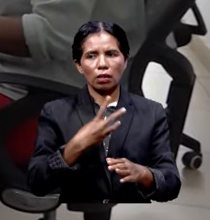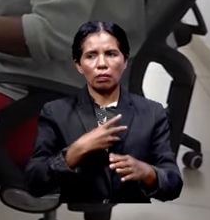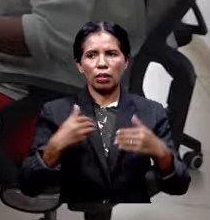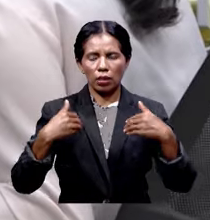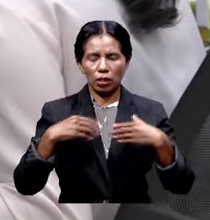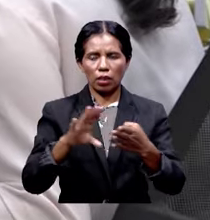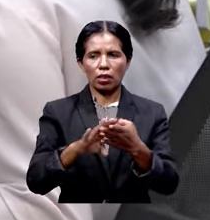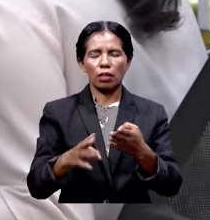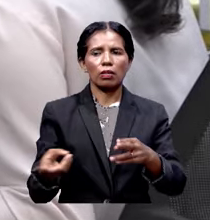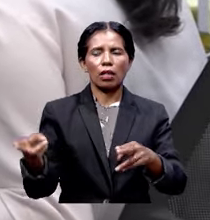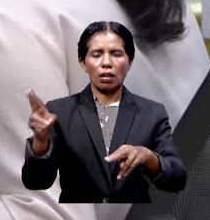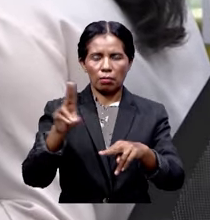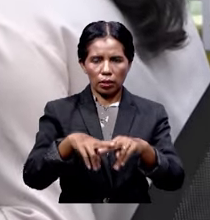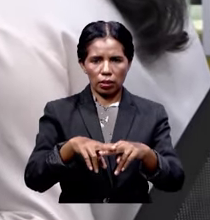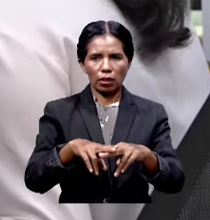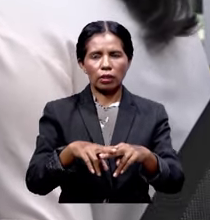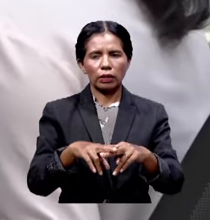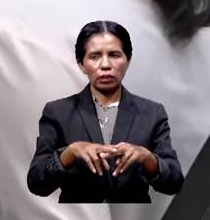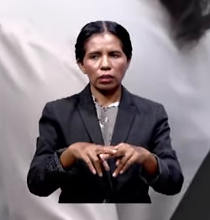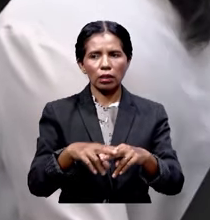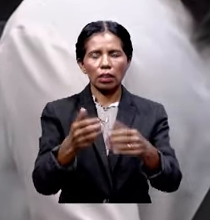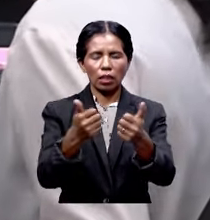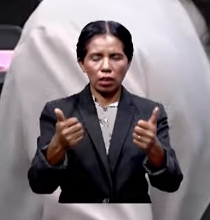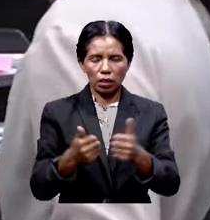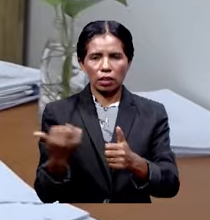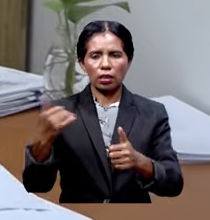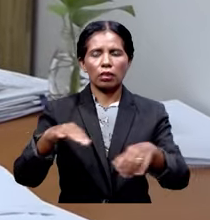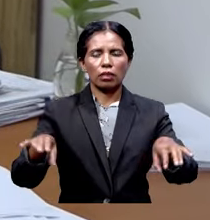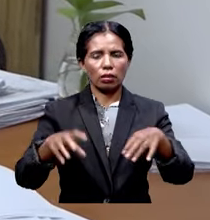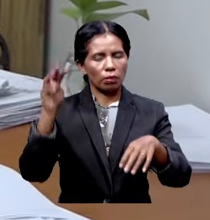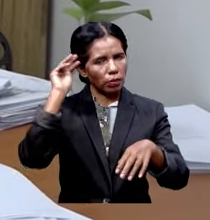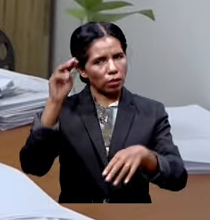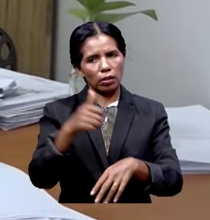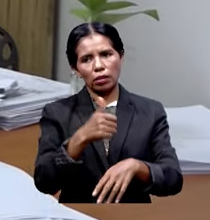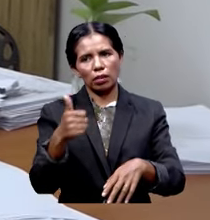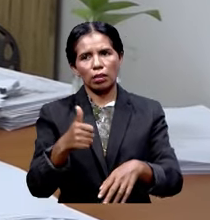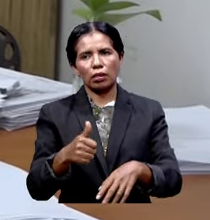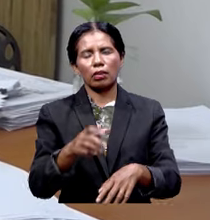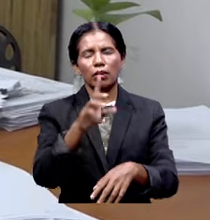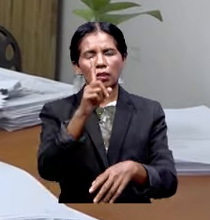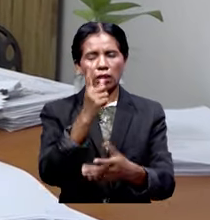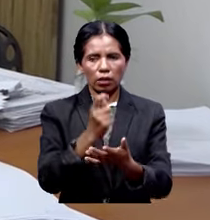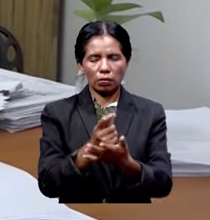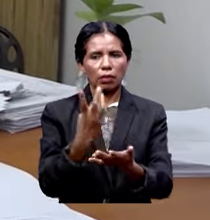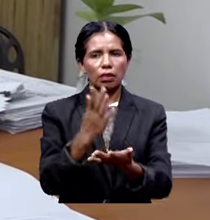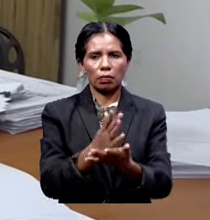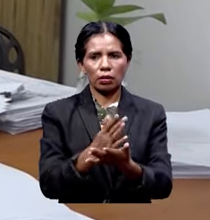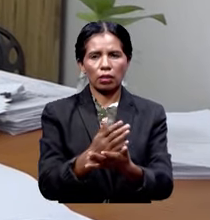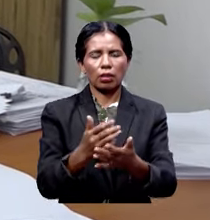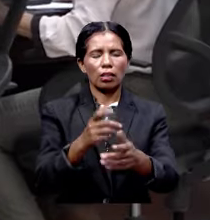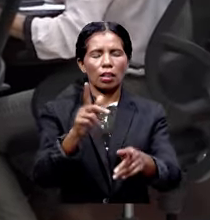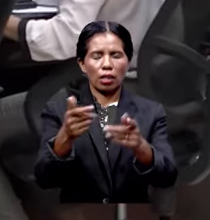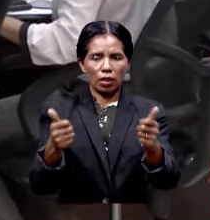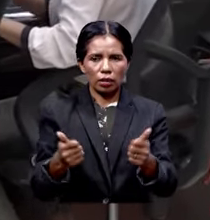pedido atu extensão ba agente sira nebe ma serviço ia ministério balu quase 1000 resin ita estende tiona agente